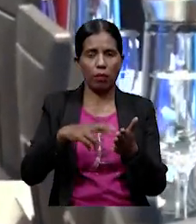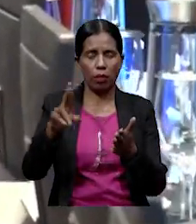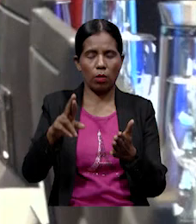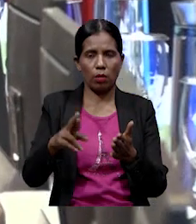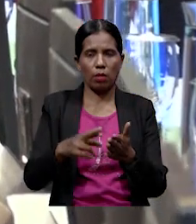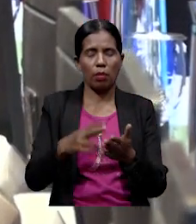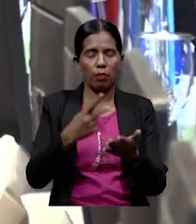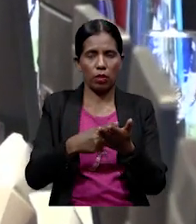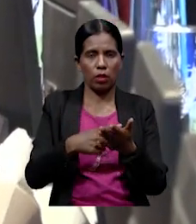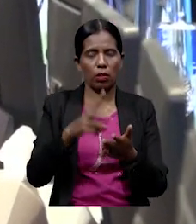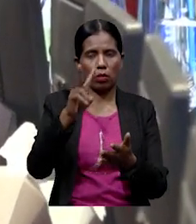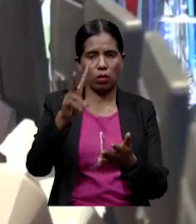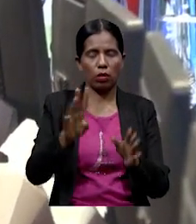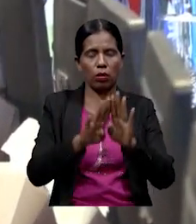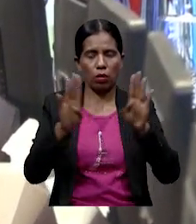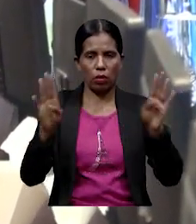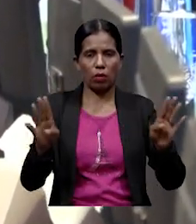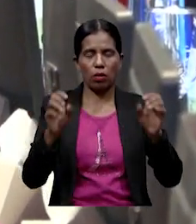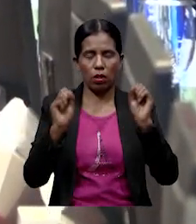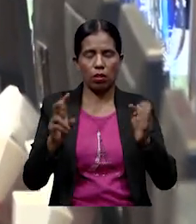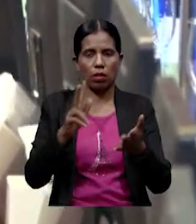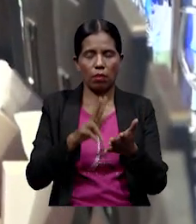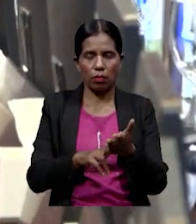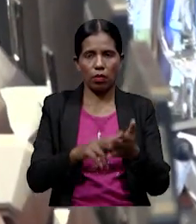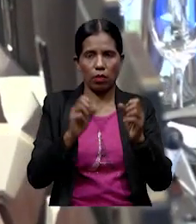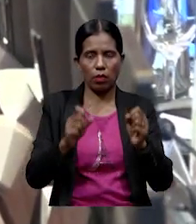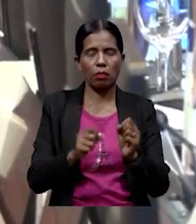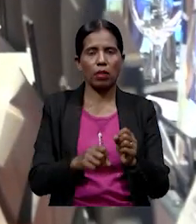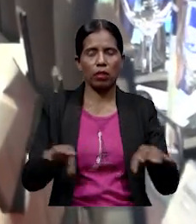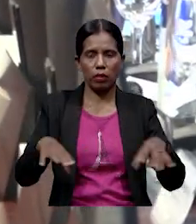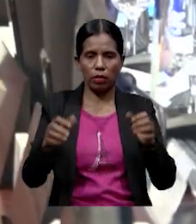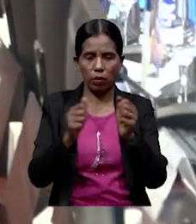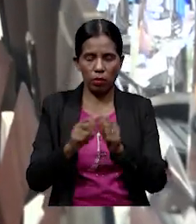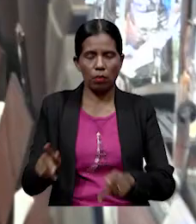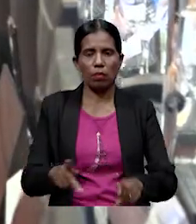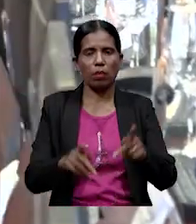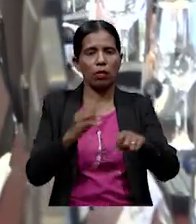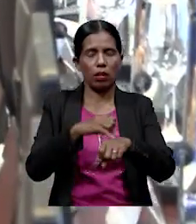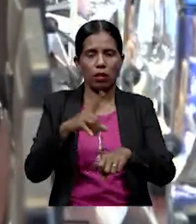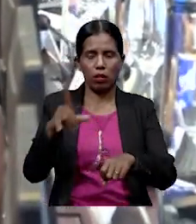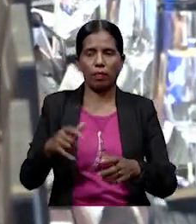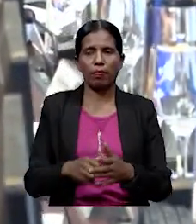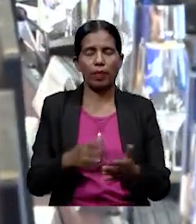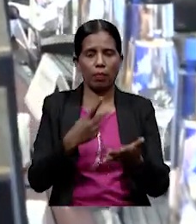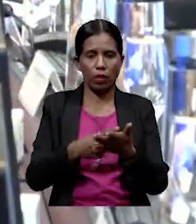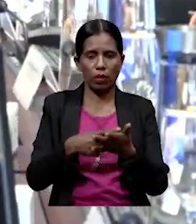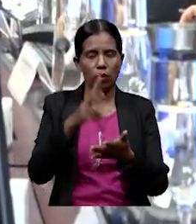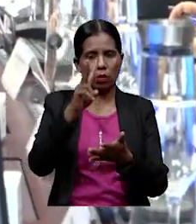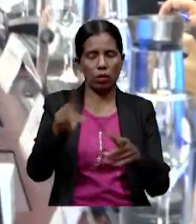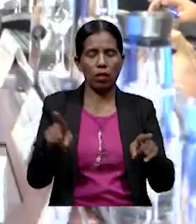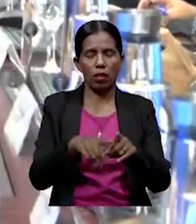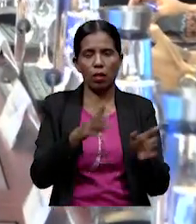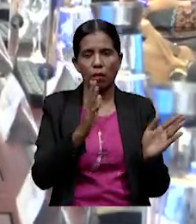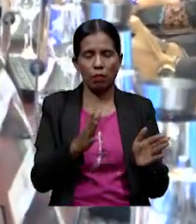no autoriza Ministro Loca procedimento aprovisionamento ba concurso público internacional. Projeto rua Macanesan,